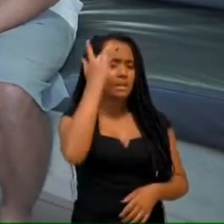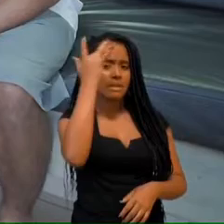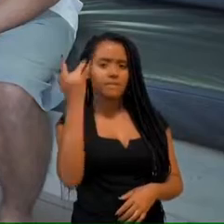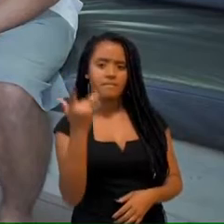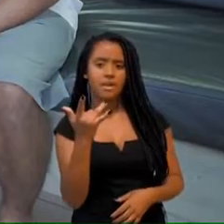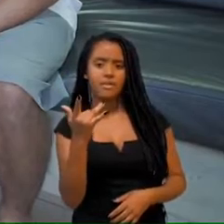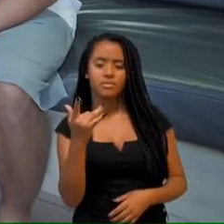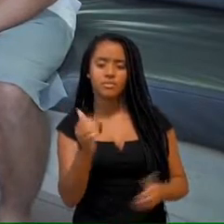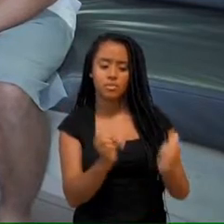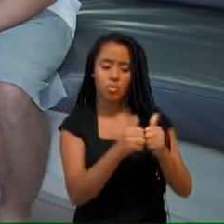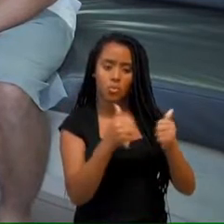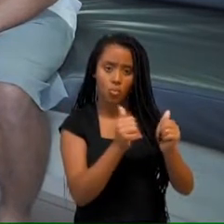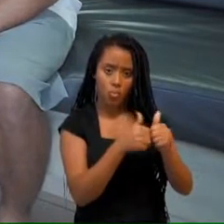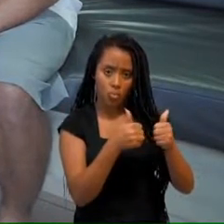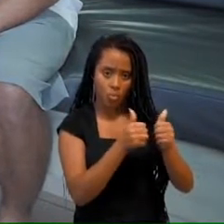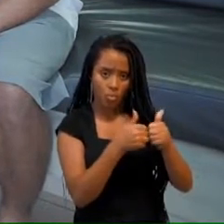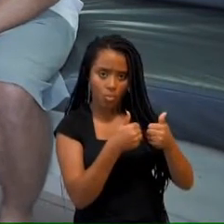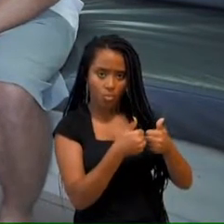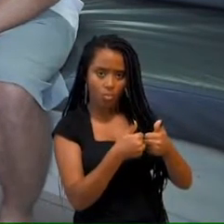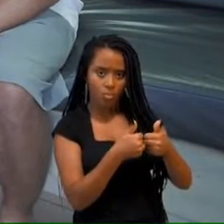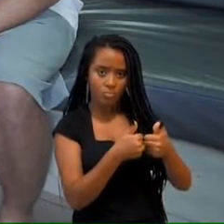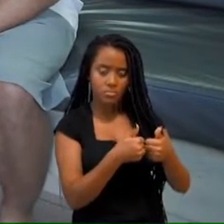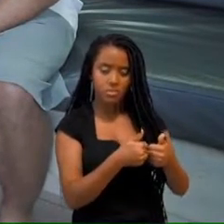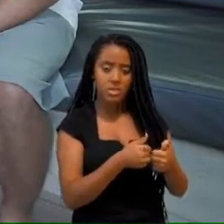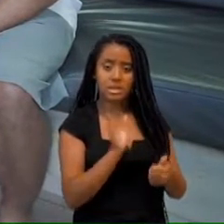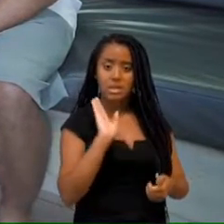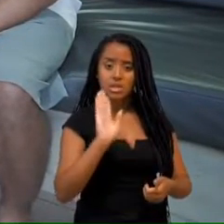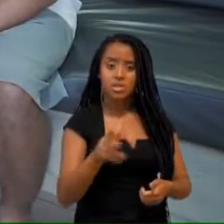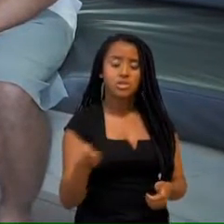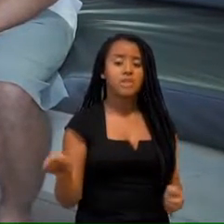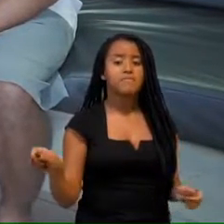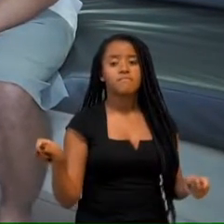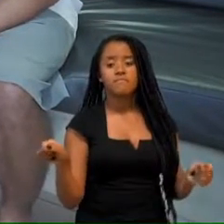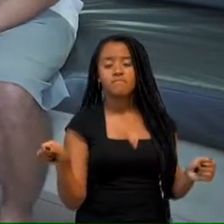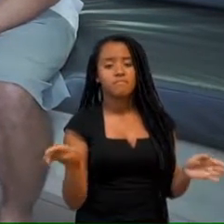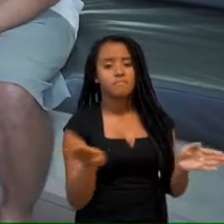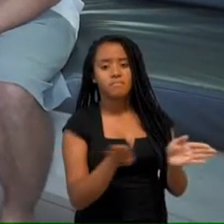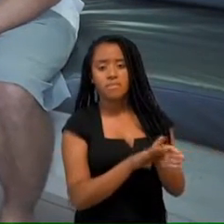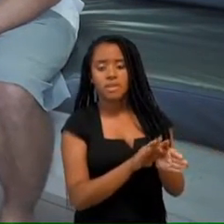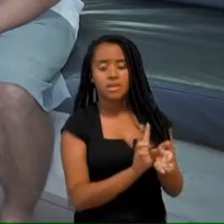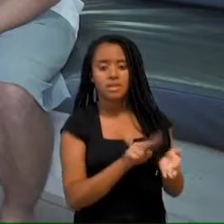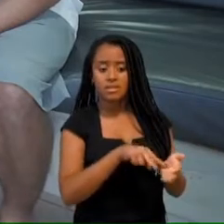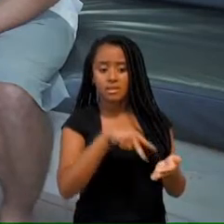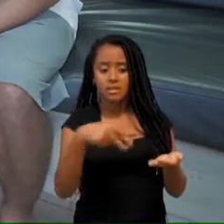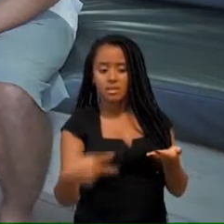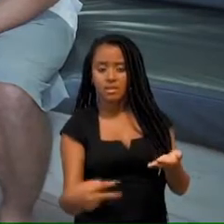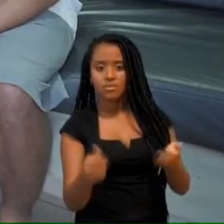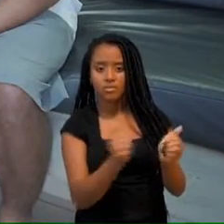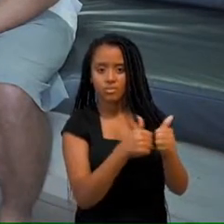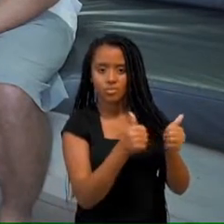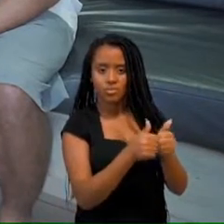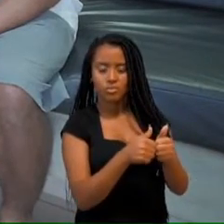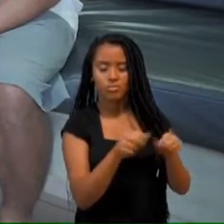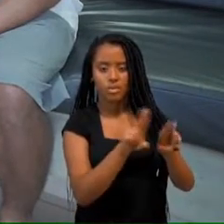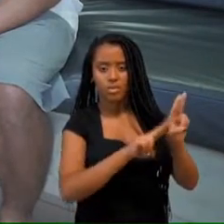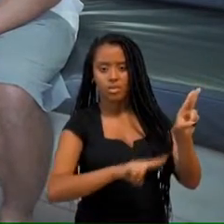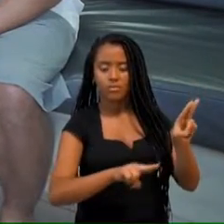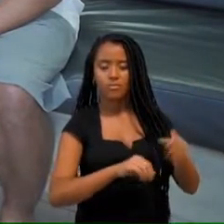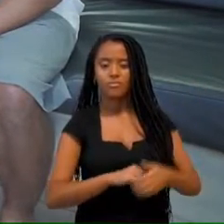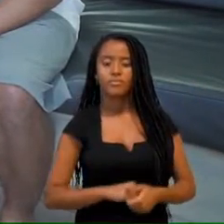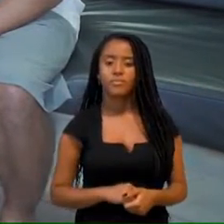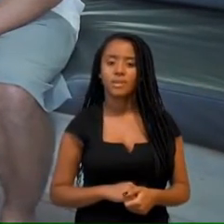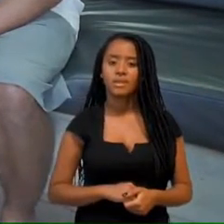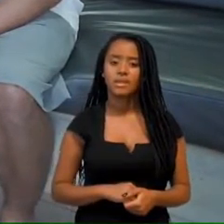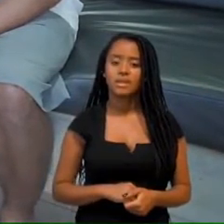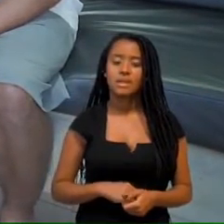ônibus aqui do lado e a gente desce lá na UFO praticamente é bem fácil o acesso também aqui na moradia é